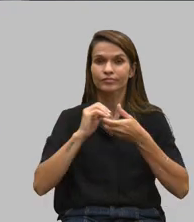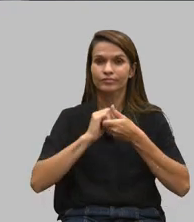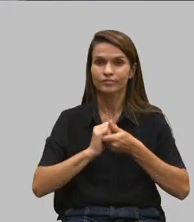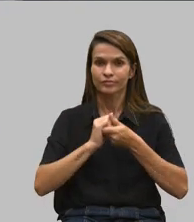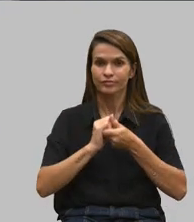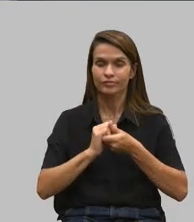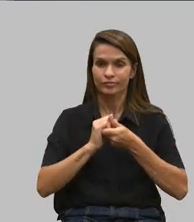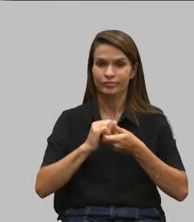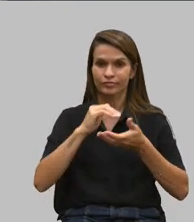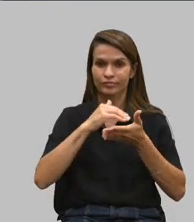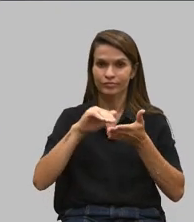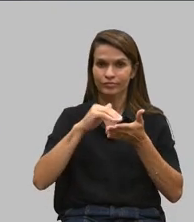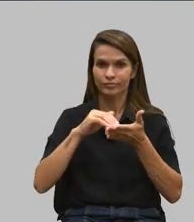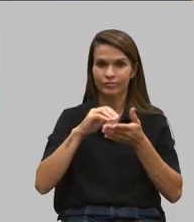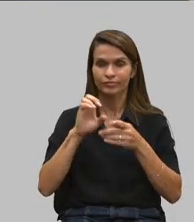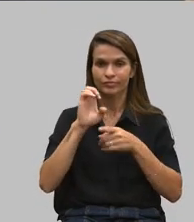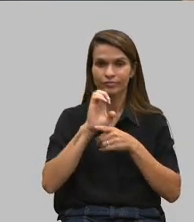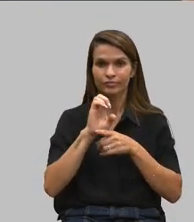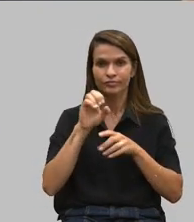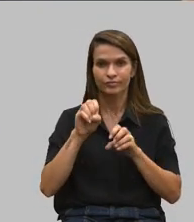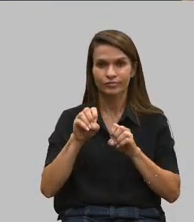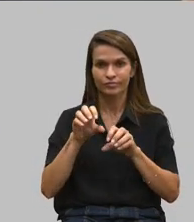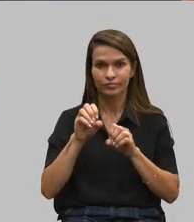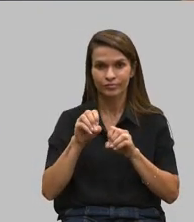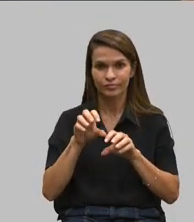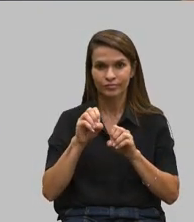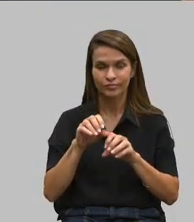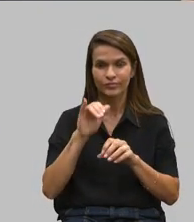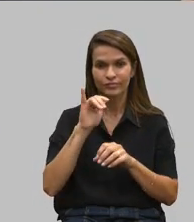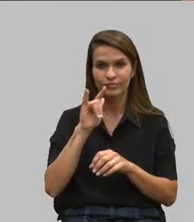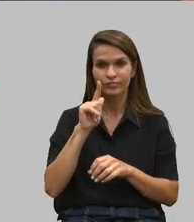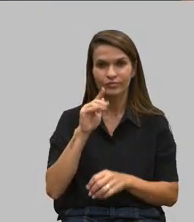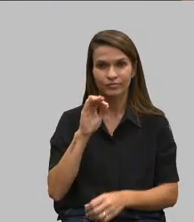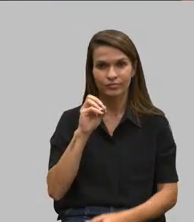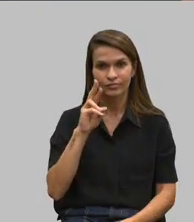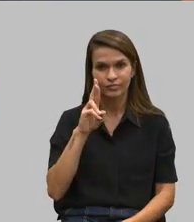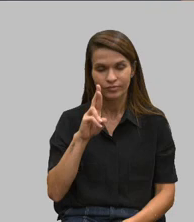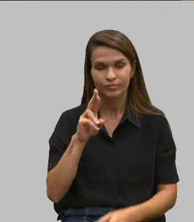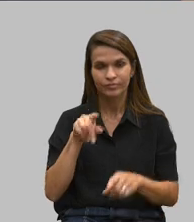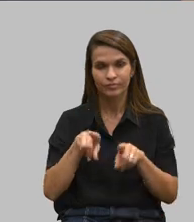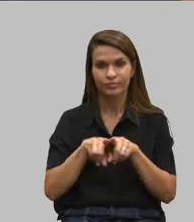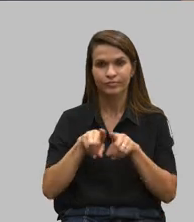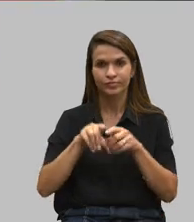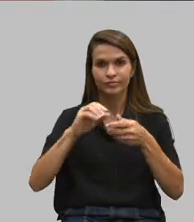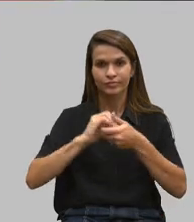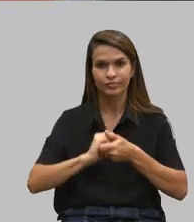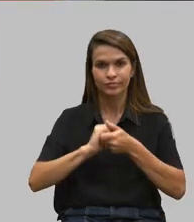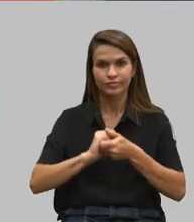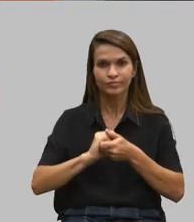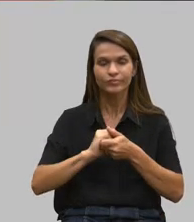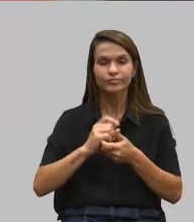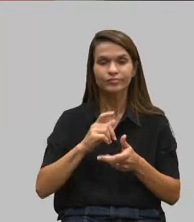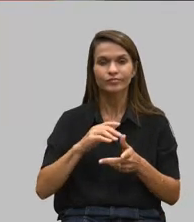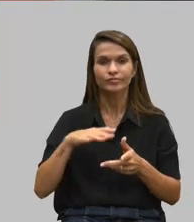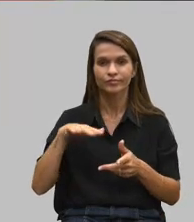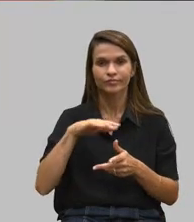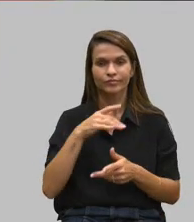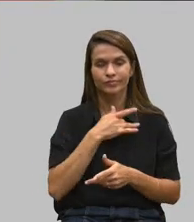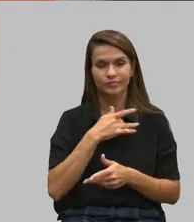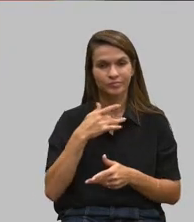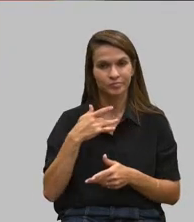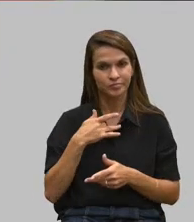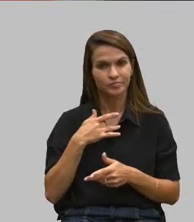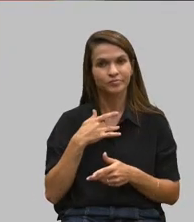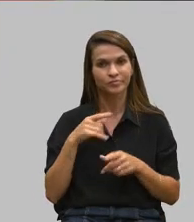secretário de Estado de Educação Igor cumprimentar também o secretário de estado de saúde e o nosso superintendente